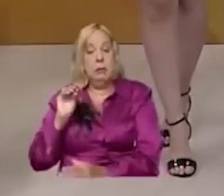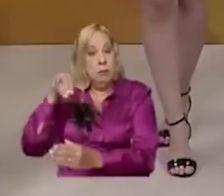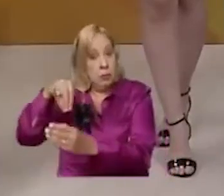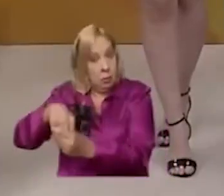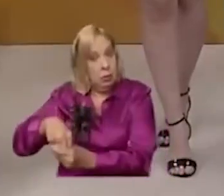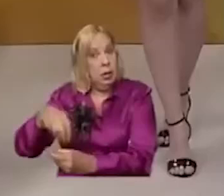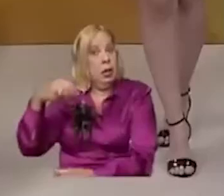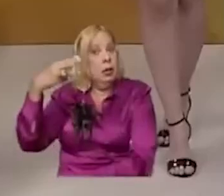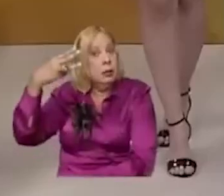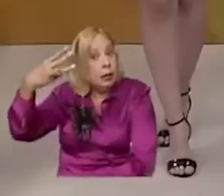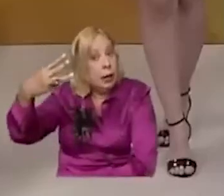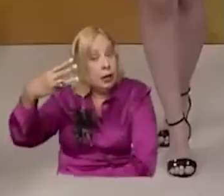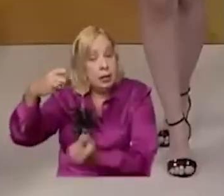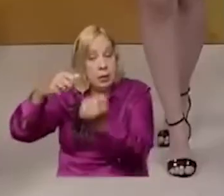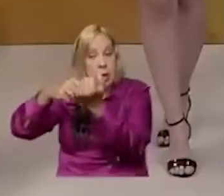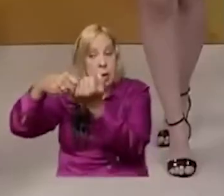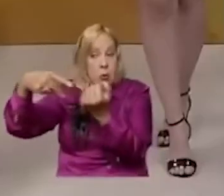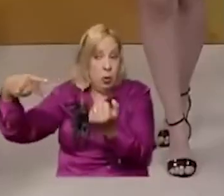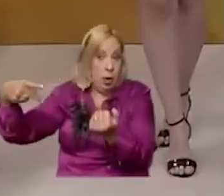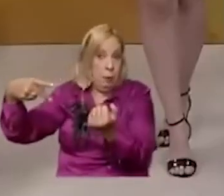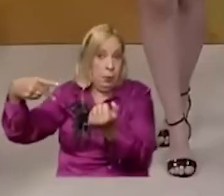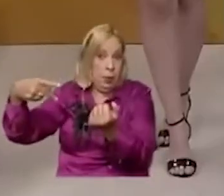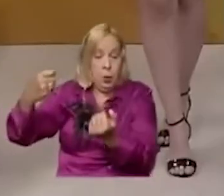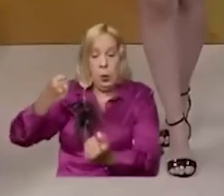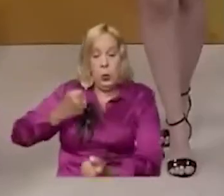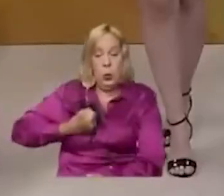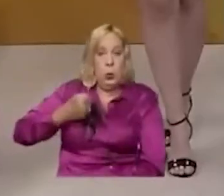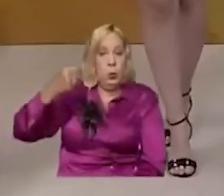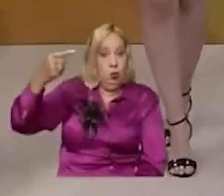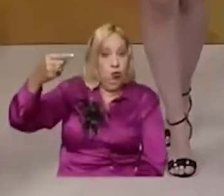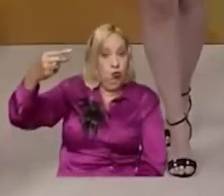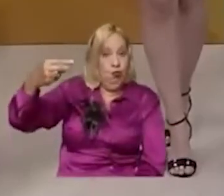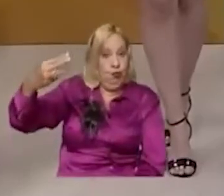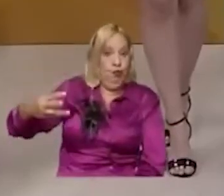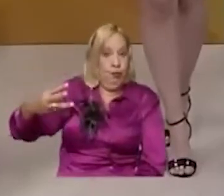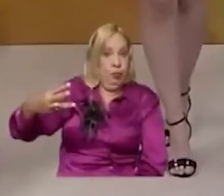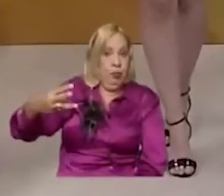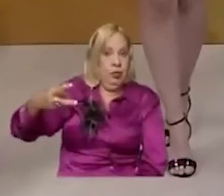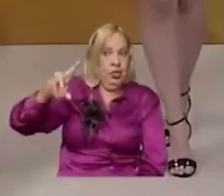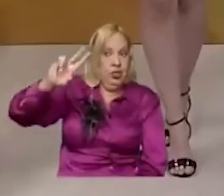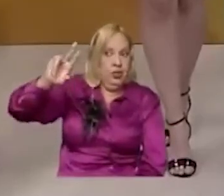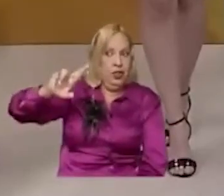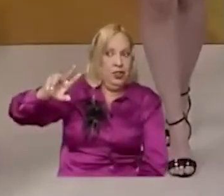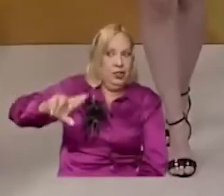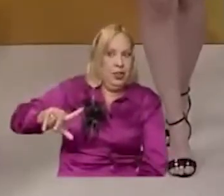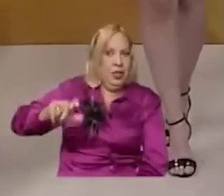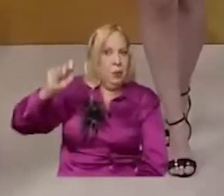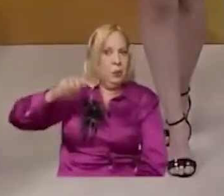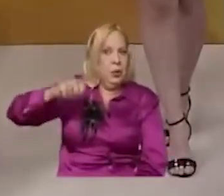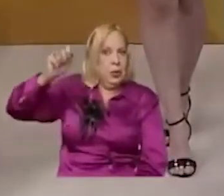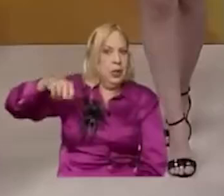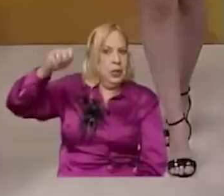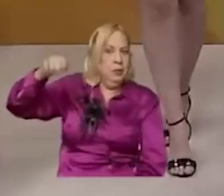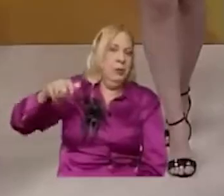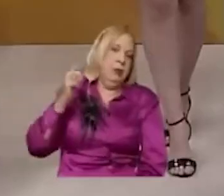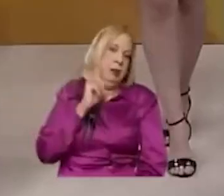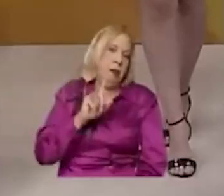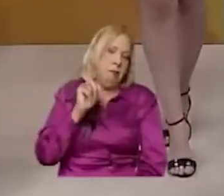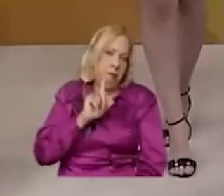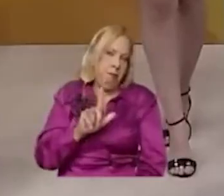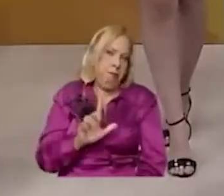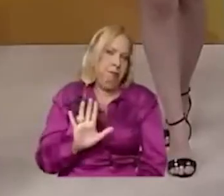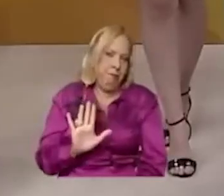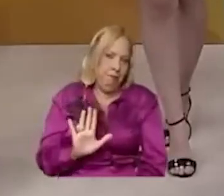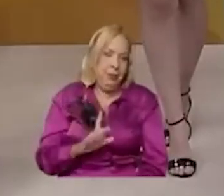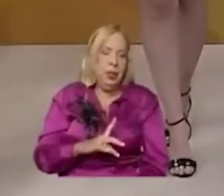tá maravilhoso. 3 em 1 por R$10. Bom demais, ó. Estamos terminando esse